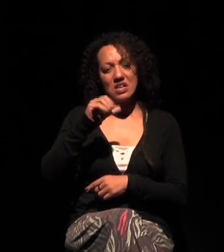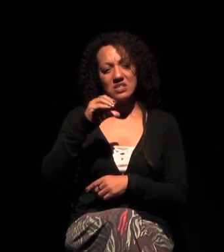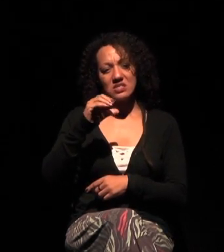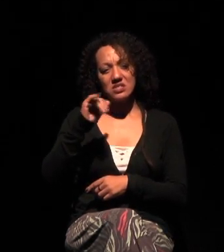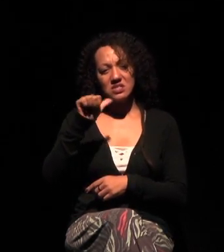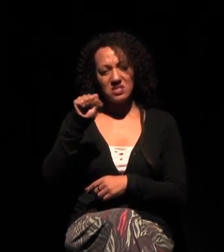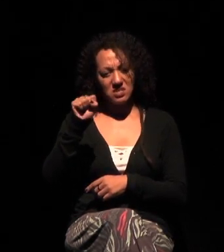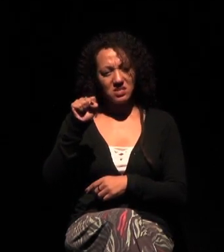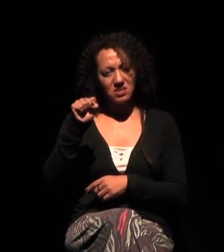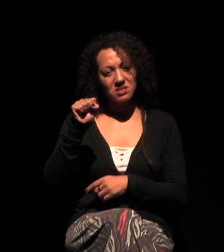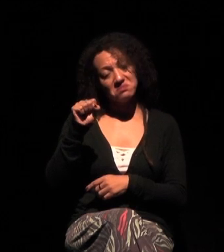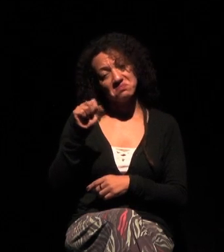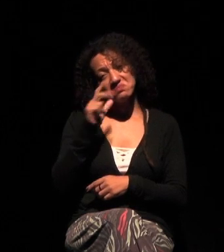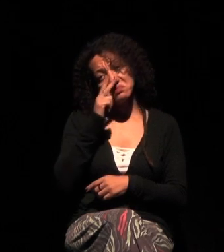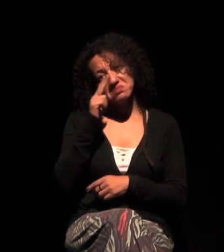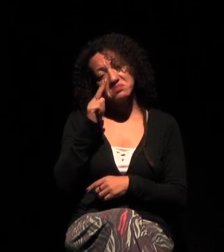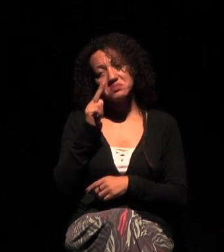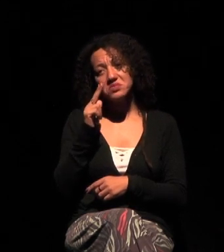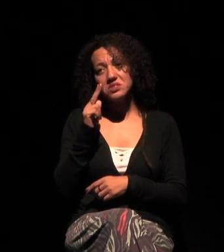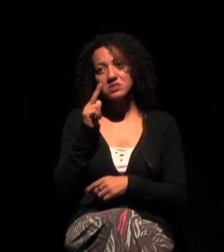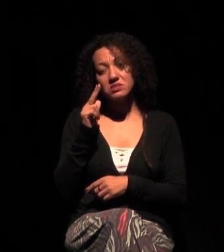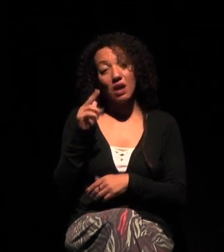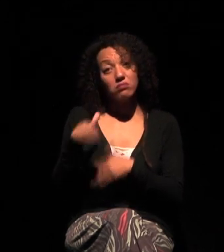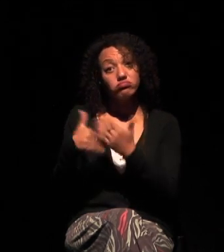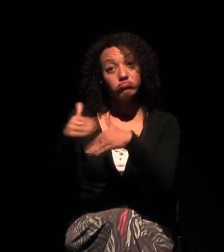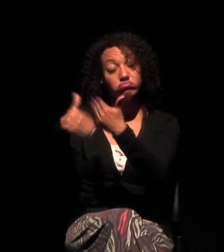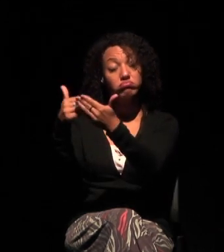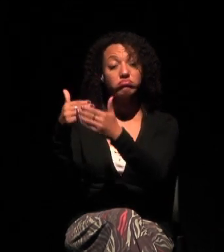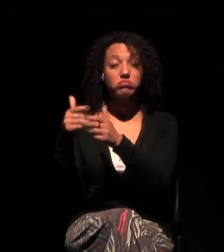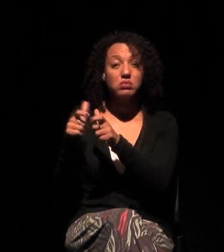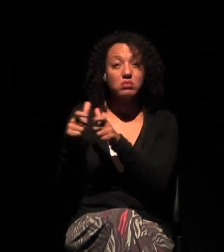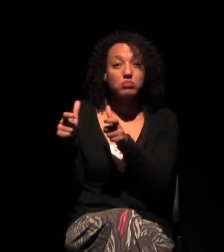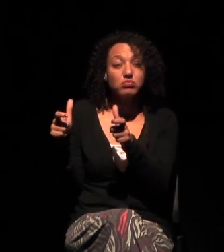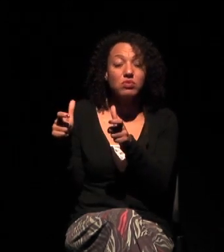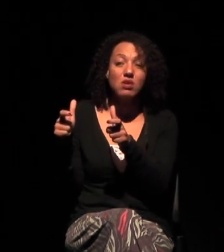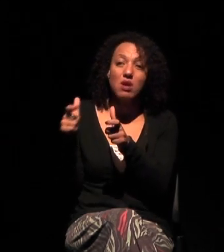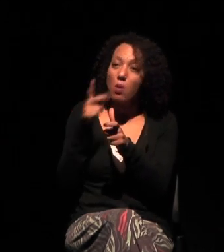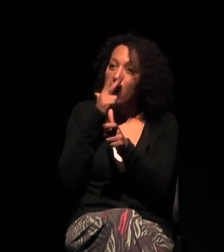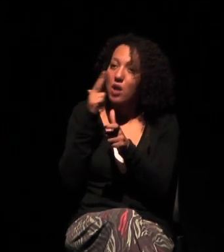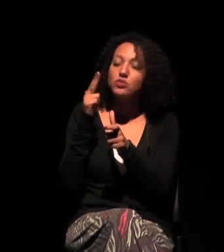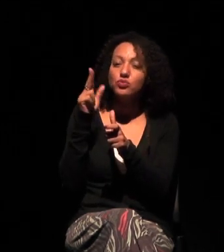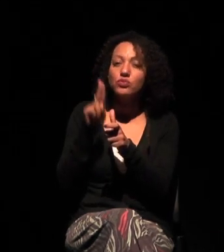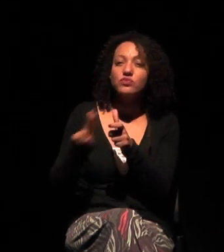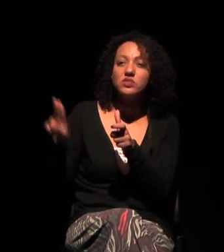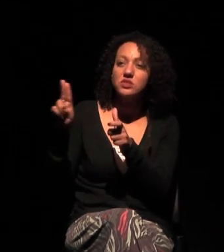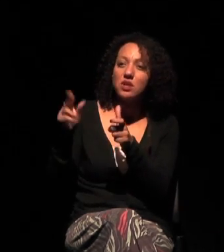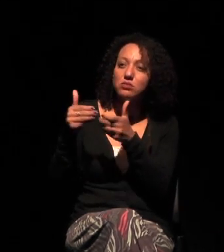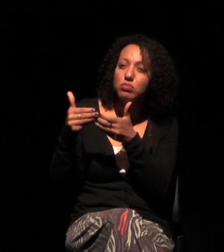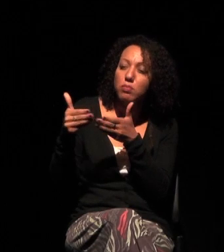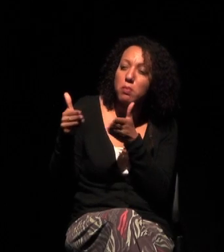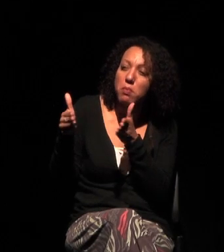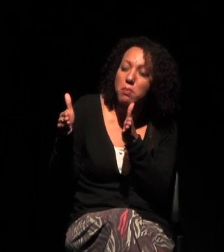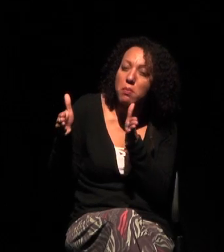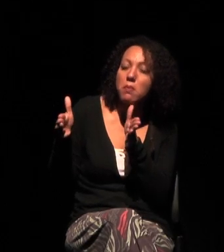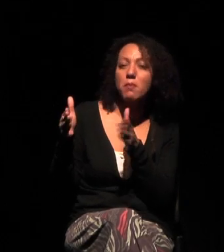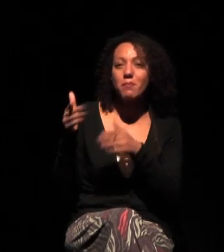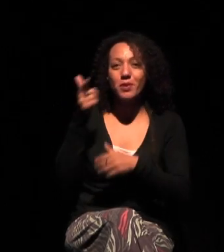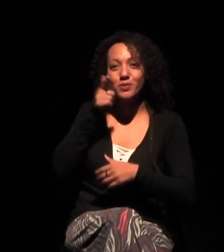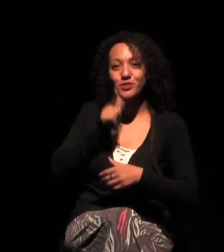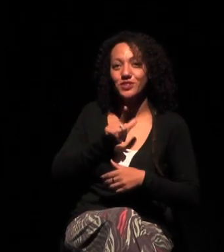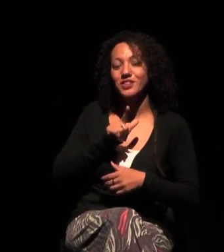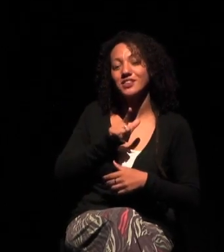fácil cada vez mais está a acontecer cada vez mais a universidade está sensível para a necessidade de facto de se aproximar